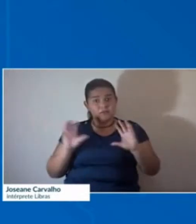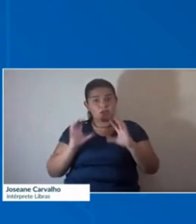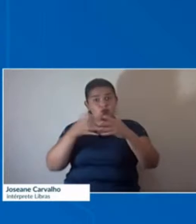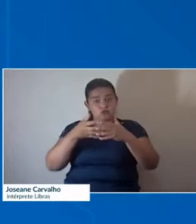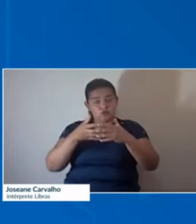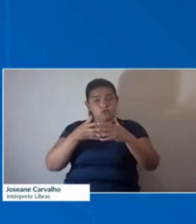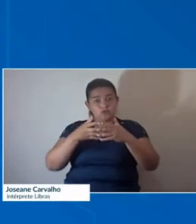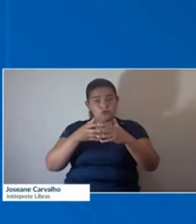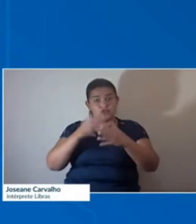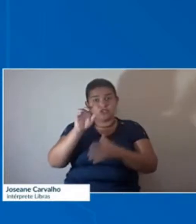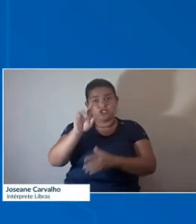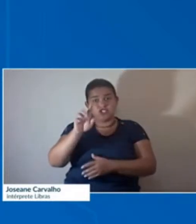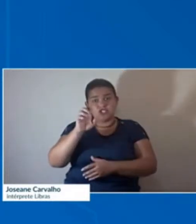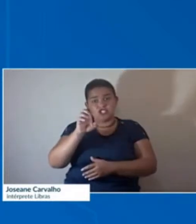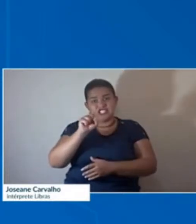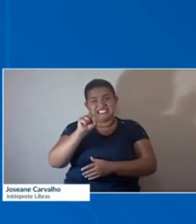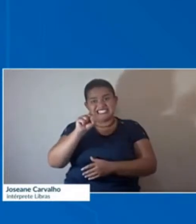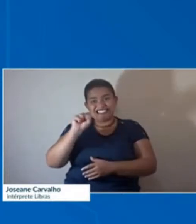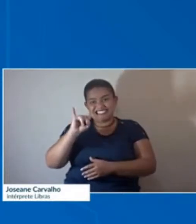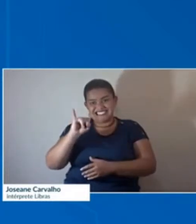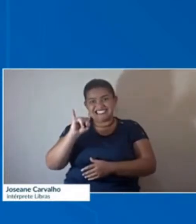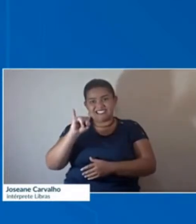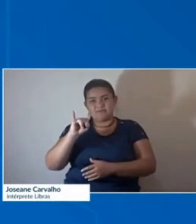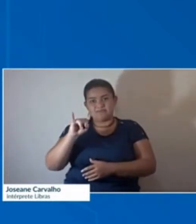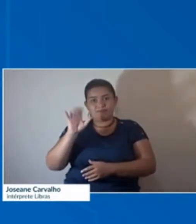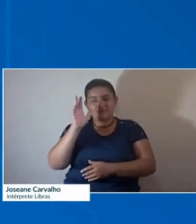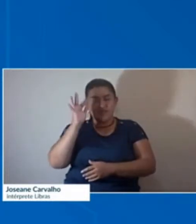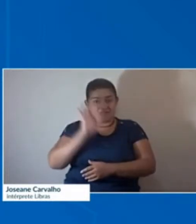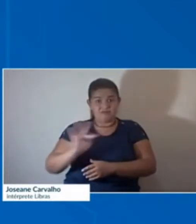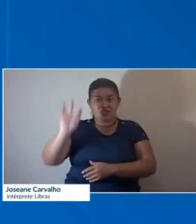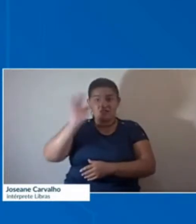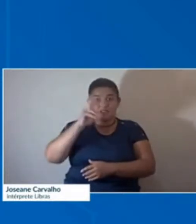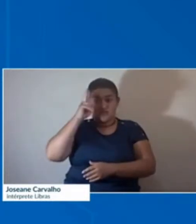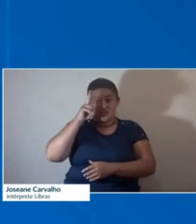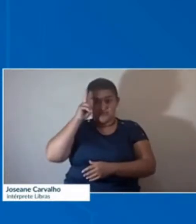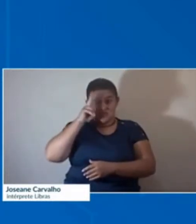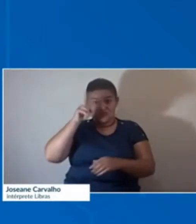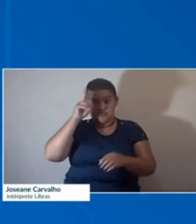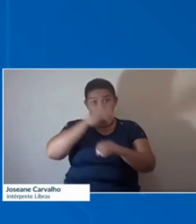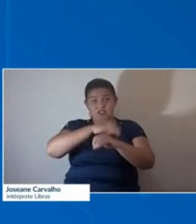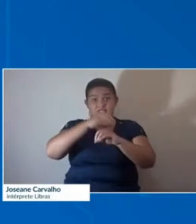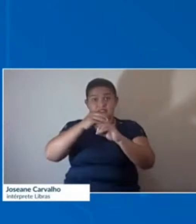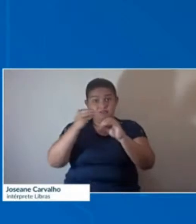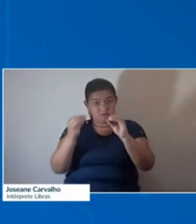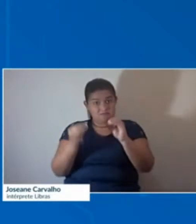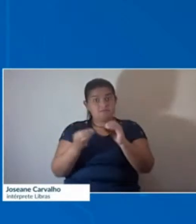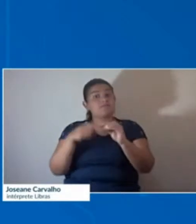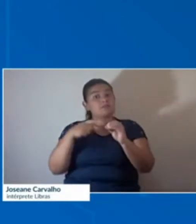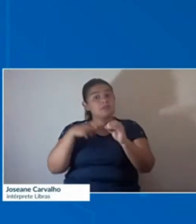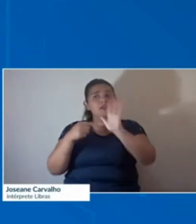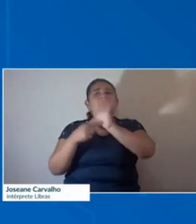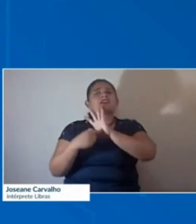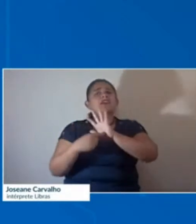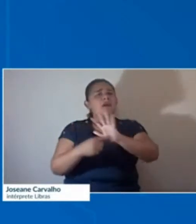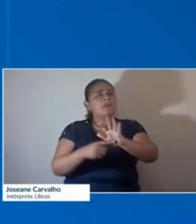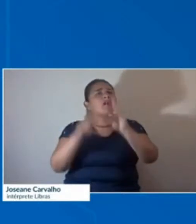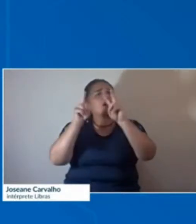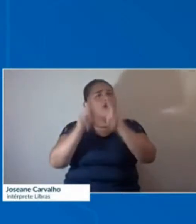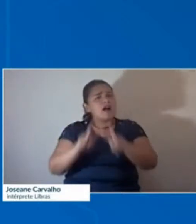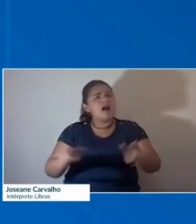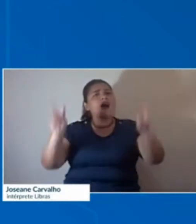da Faculdade de História da UFG, né, que traz essa visibilidade